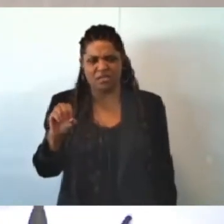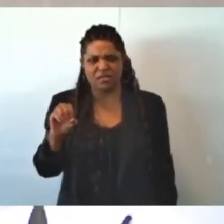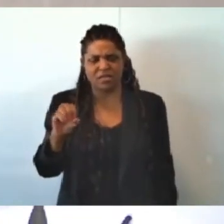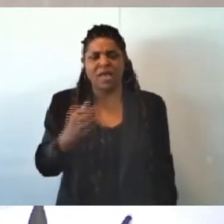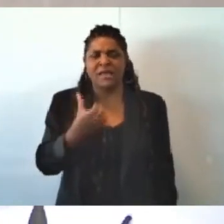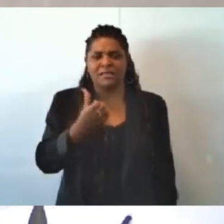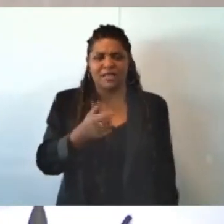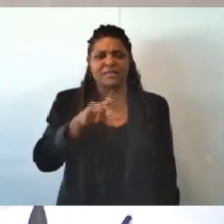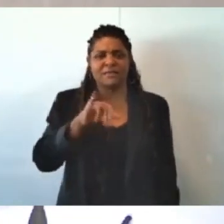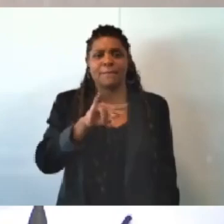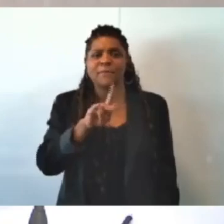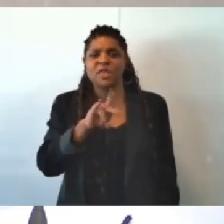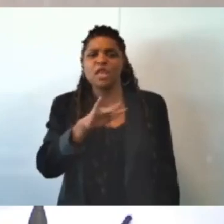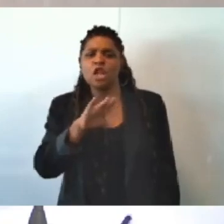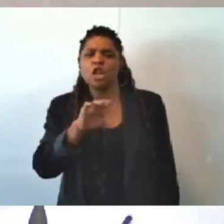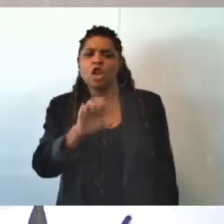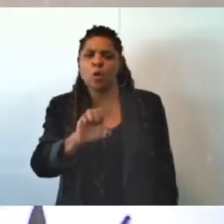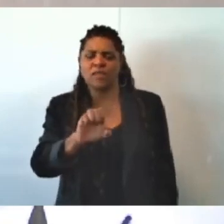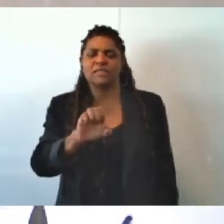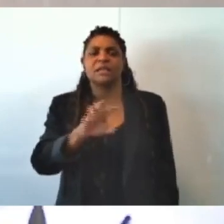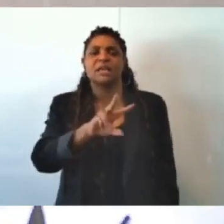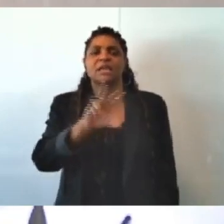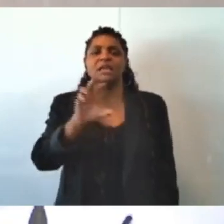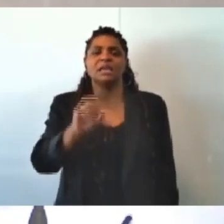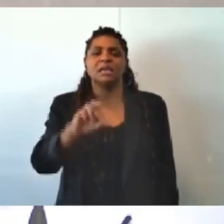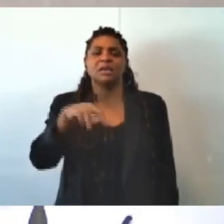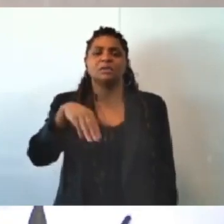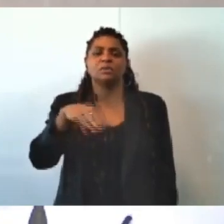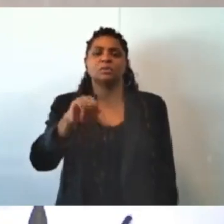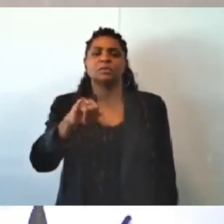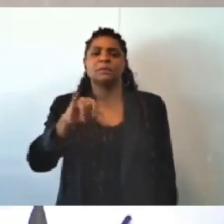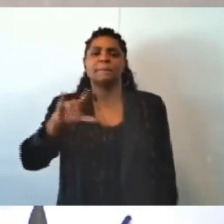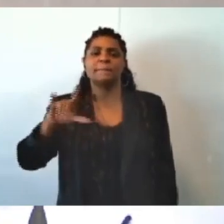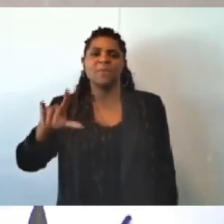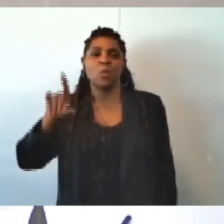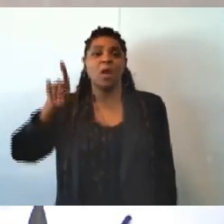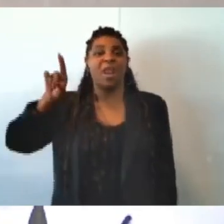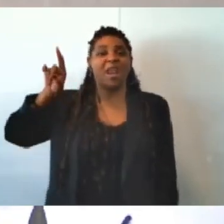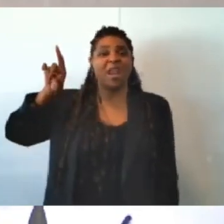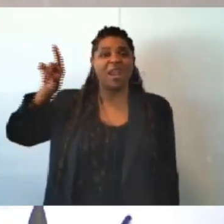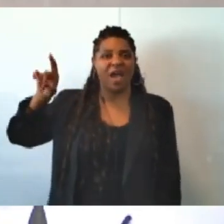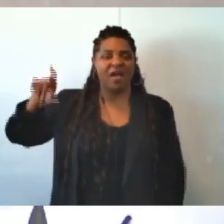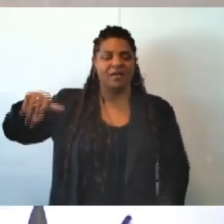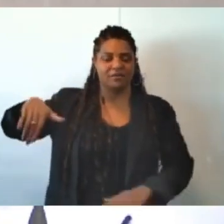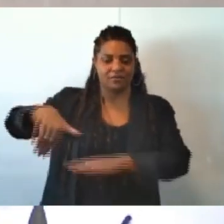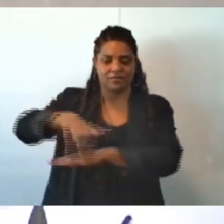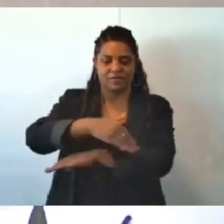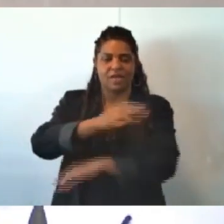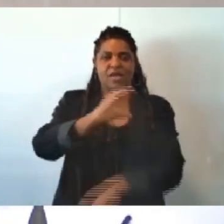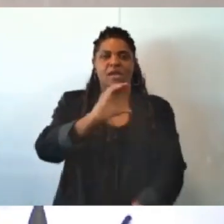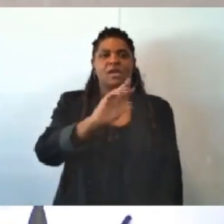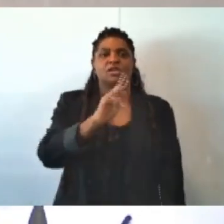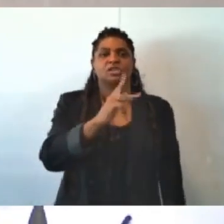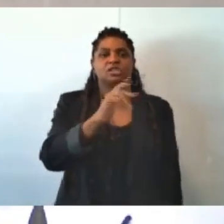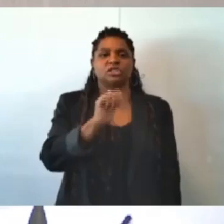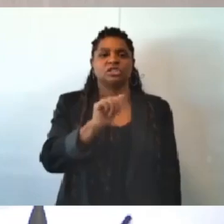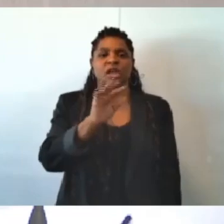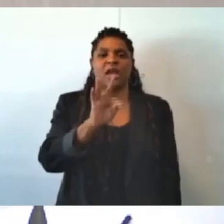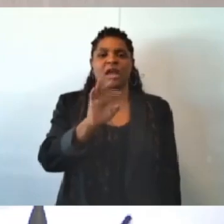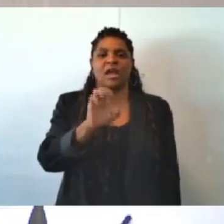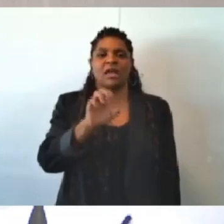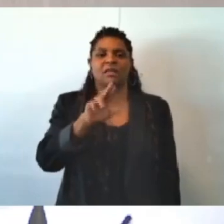6.500.000 toneladas ao ano na Chateaubriand não vai impactar? Não vai impactar